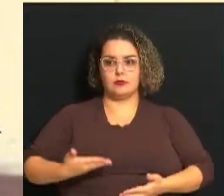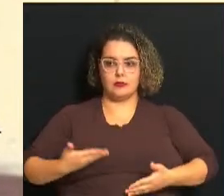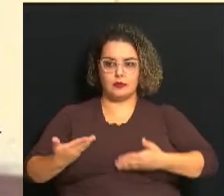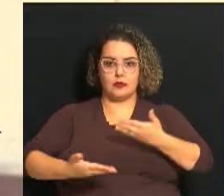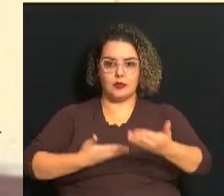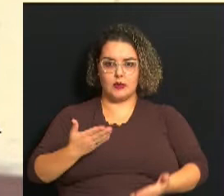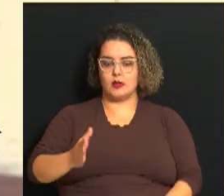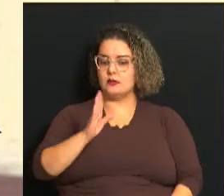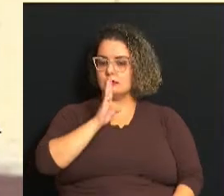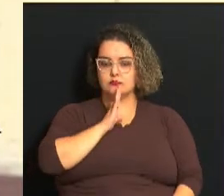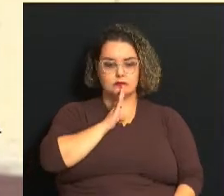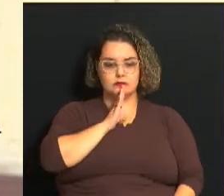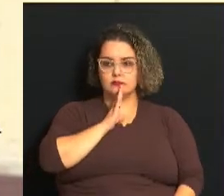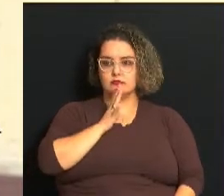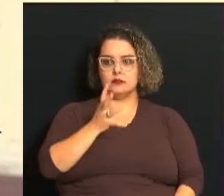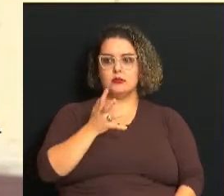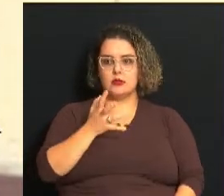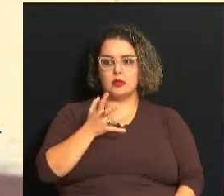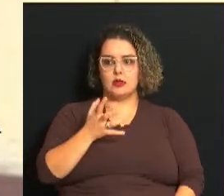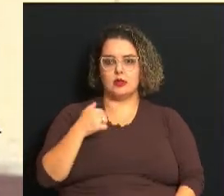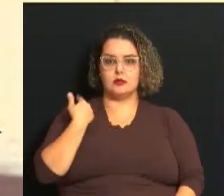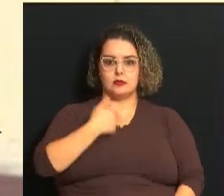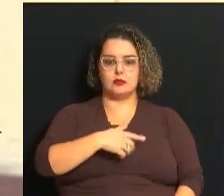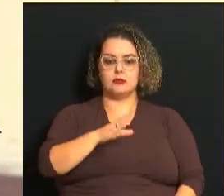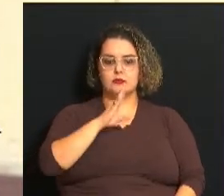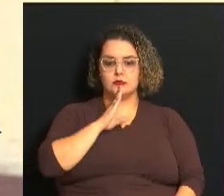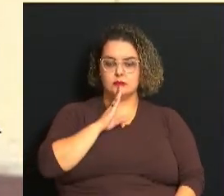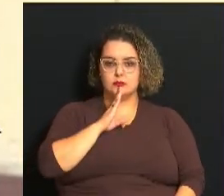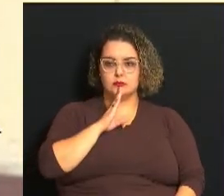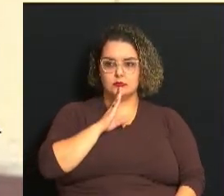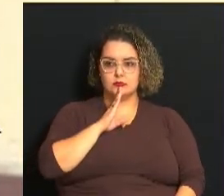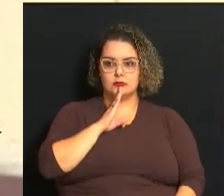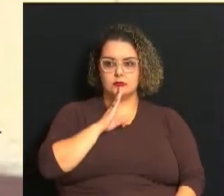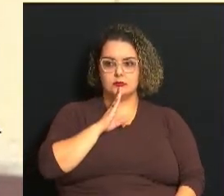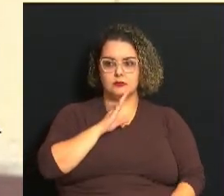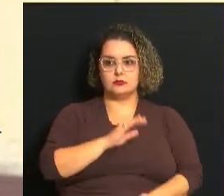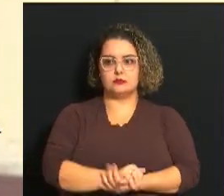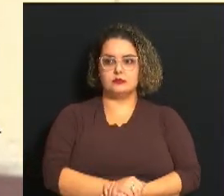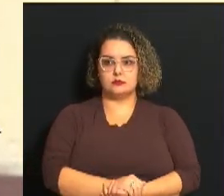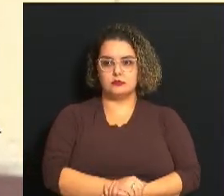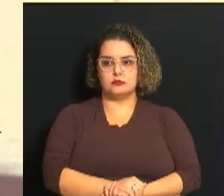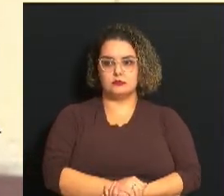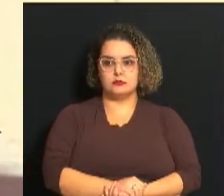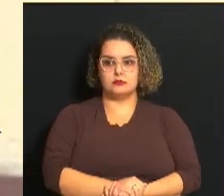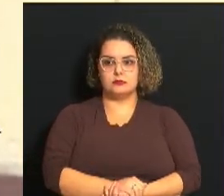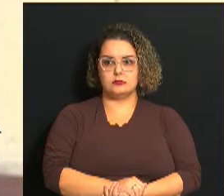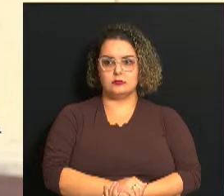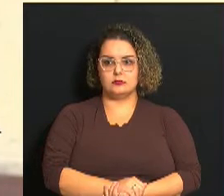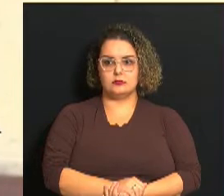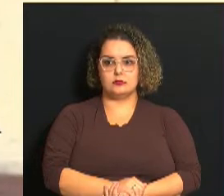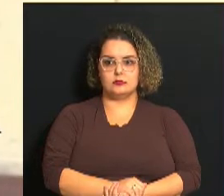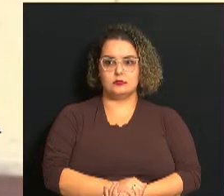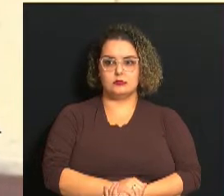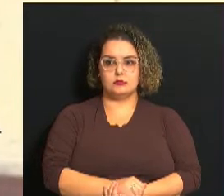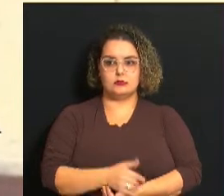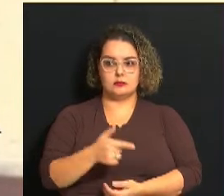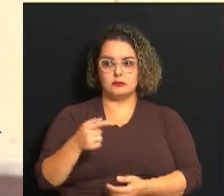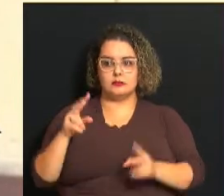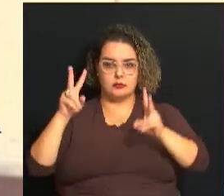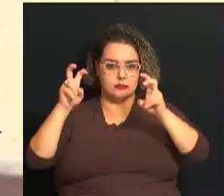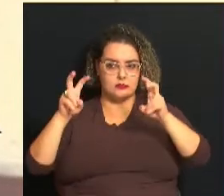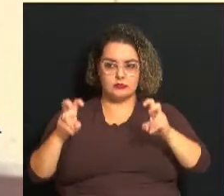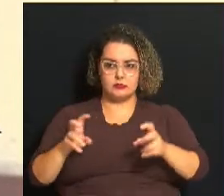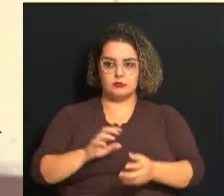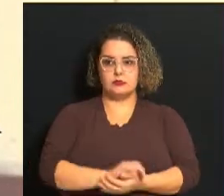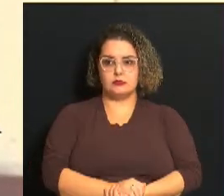não se Calam querem o nosso silêncio e é isso né não tem como não vir aí a questão do